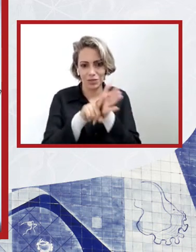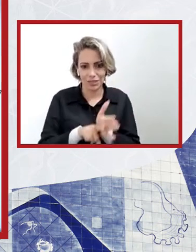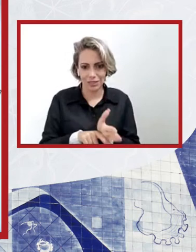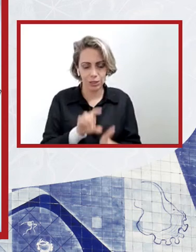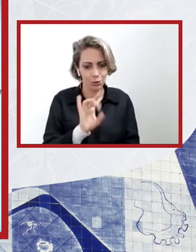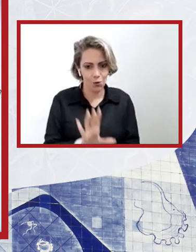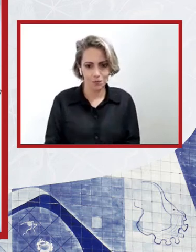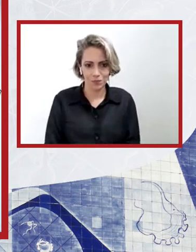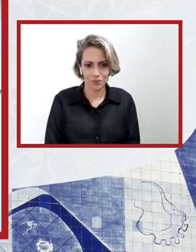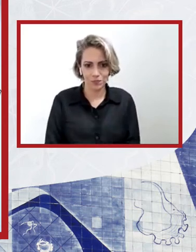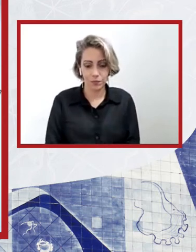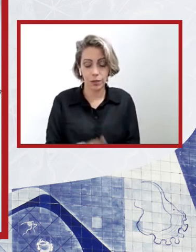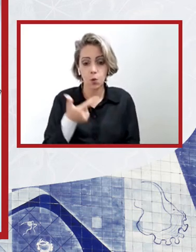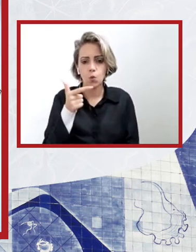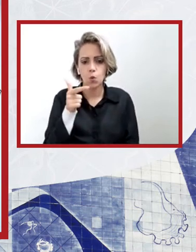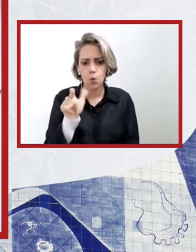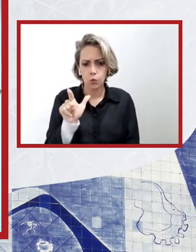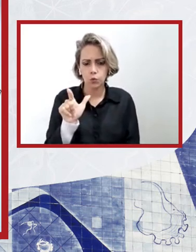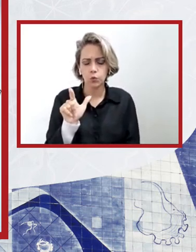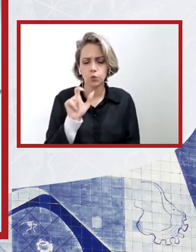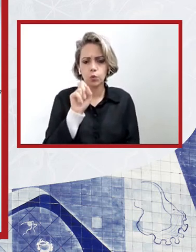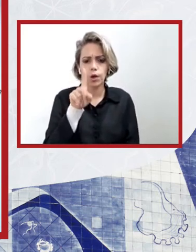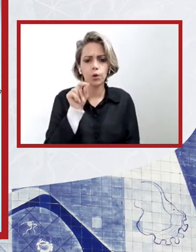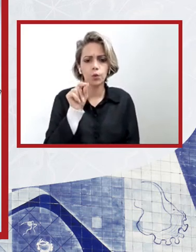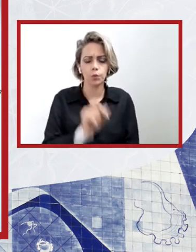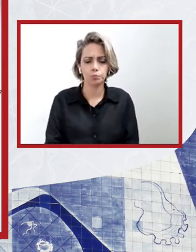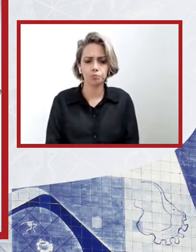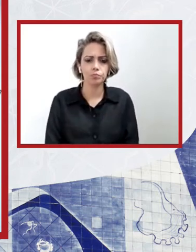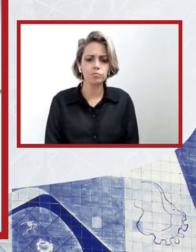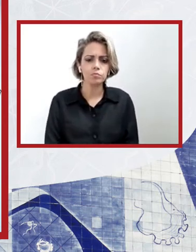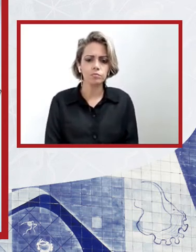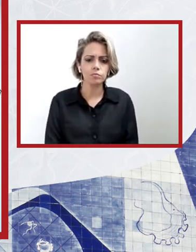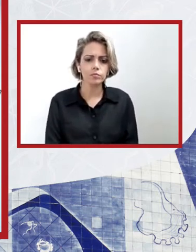desse público foi,